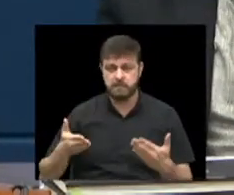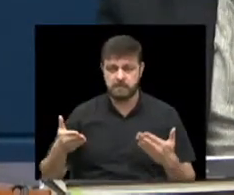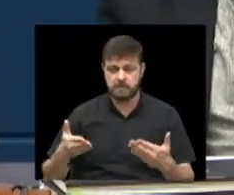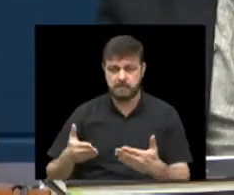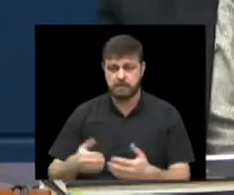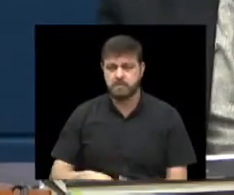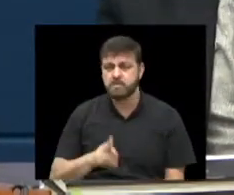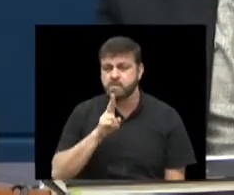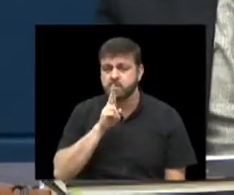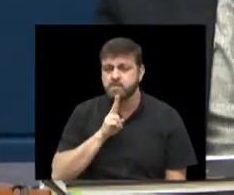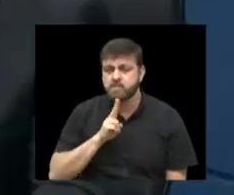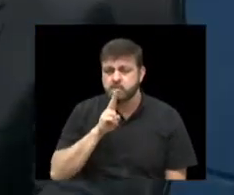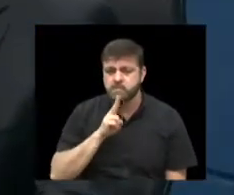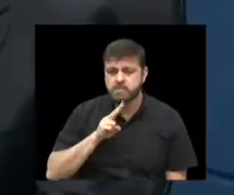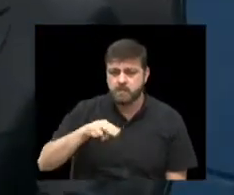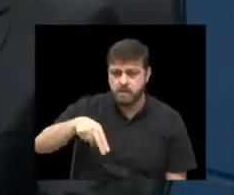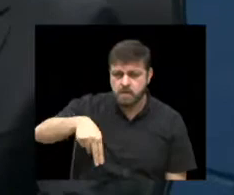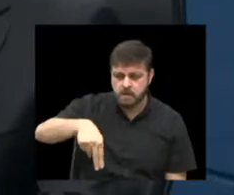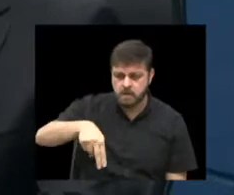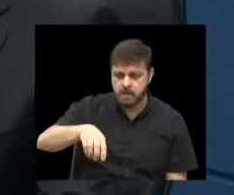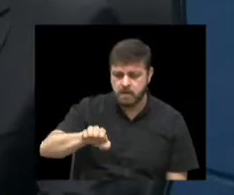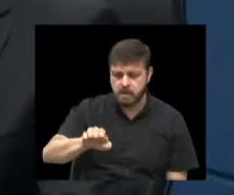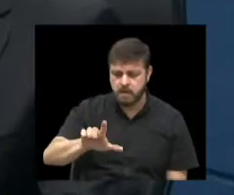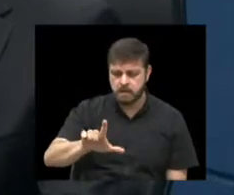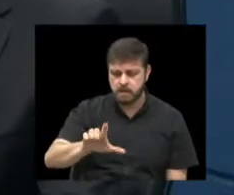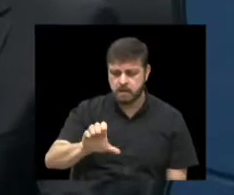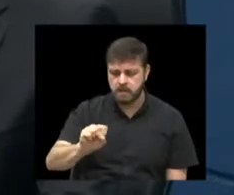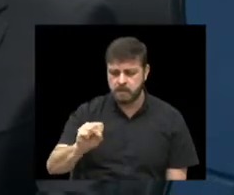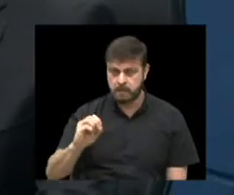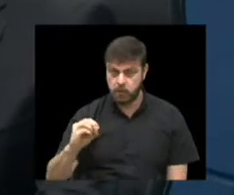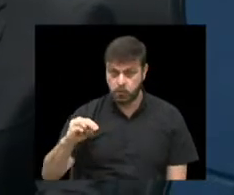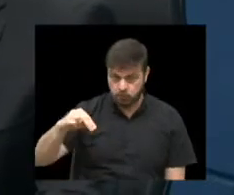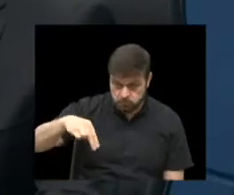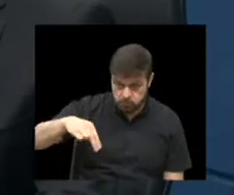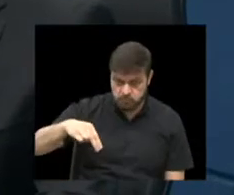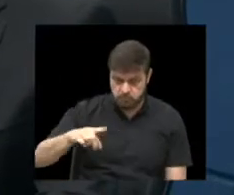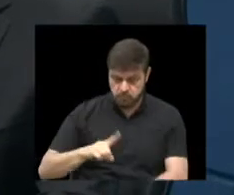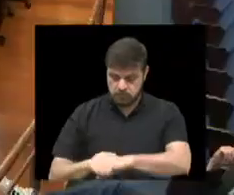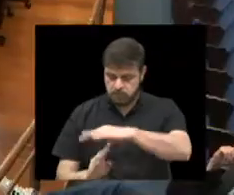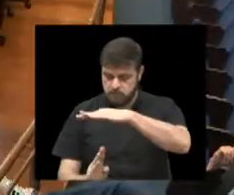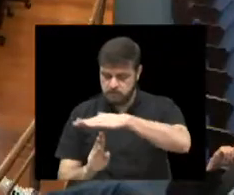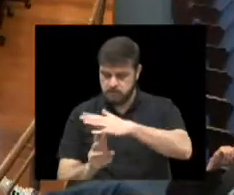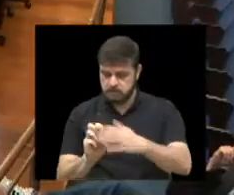vereador Nelson Ossery. Vereador Nelson Ossery tem a tribuna por 5 minutos.